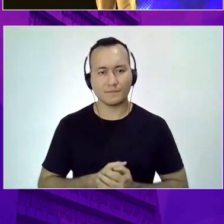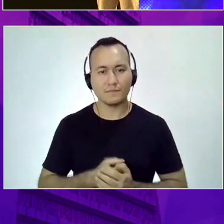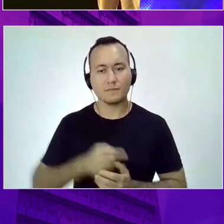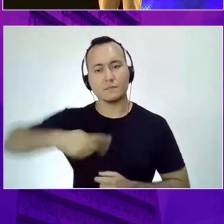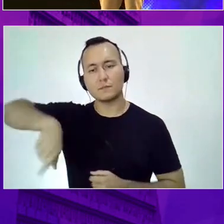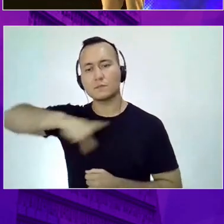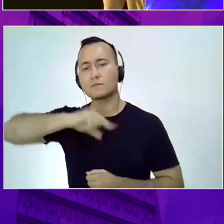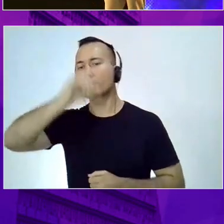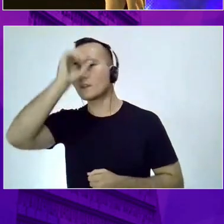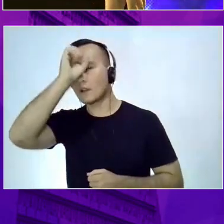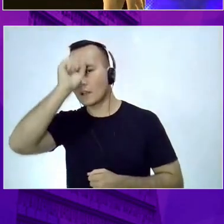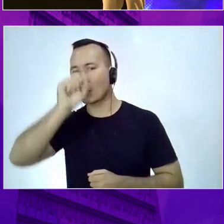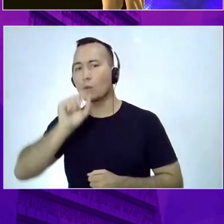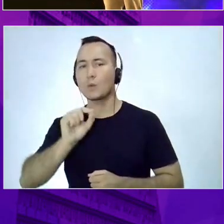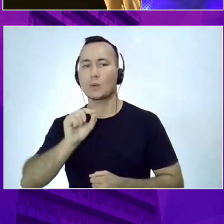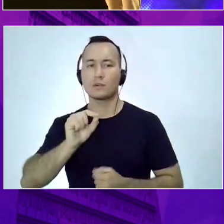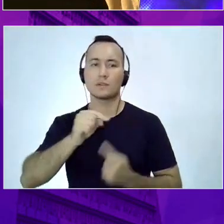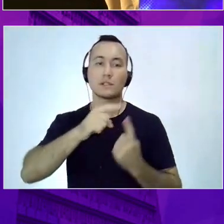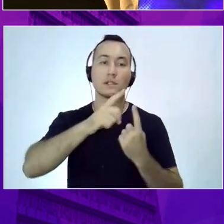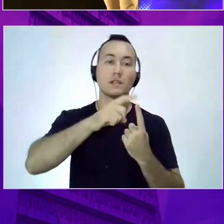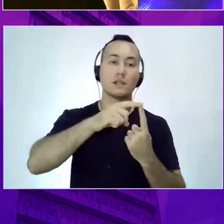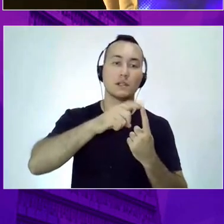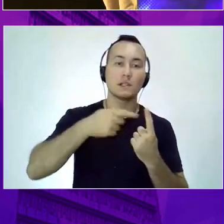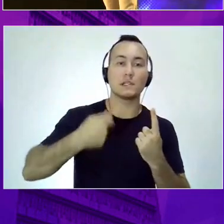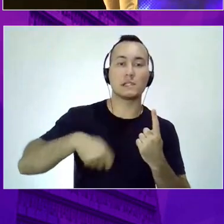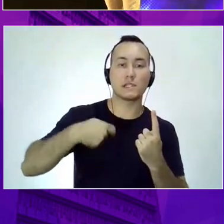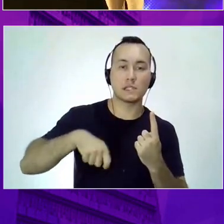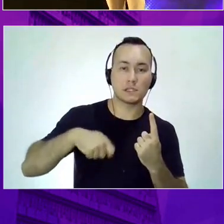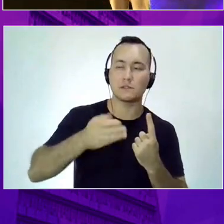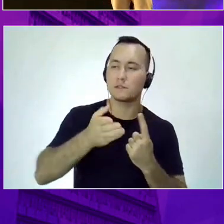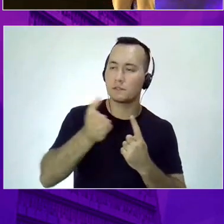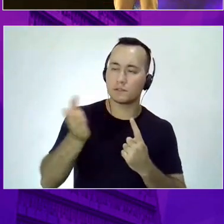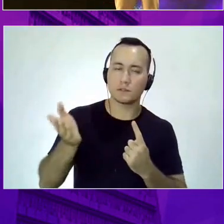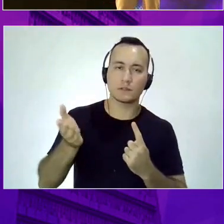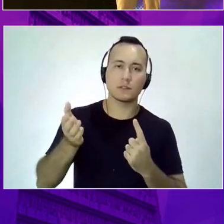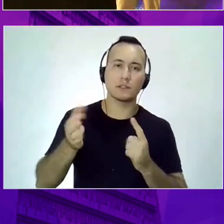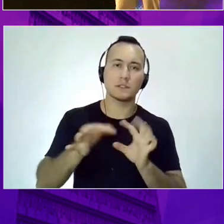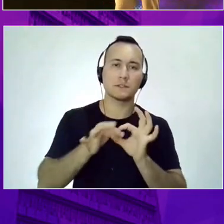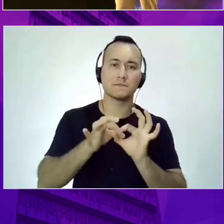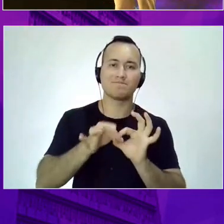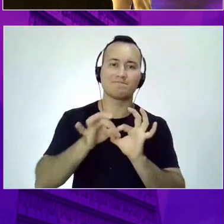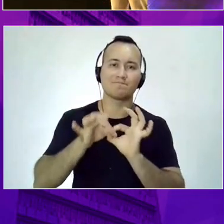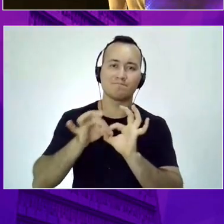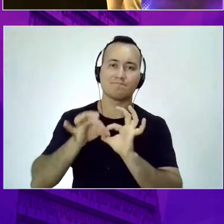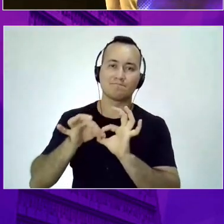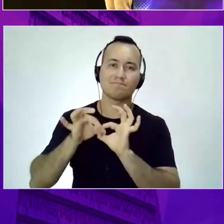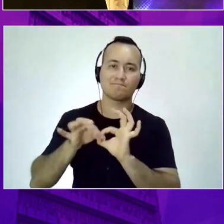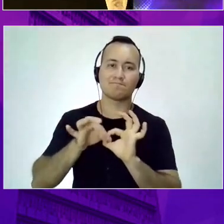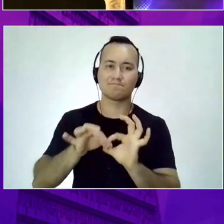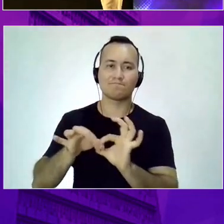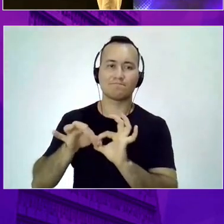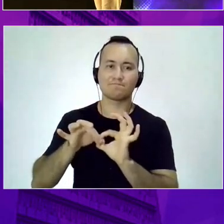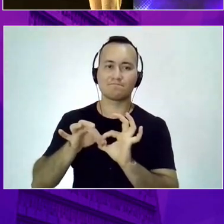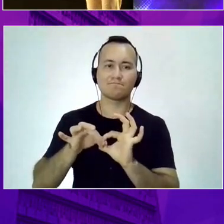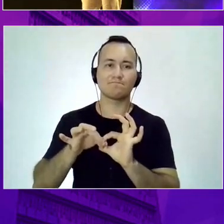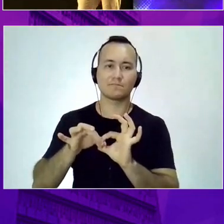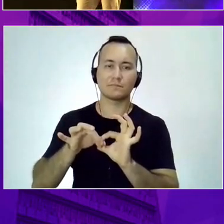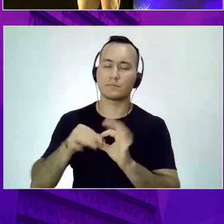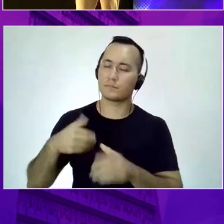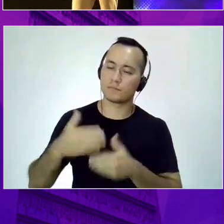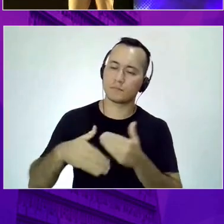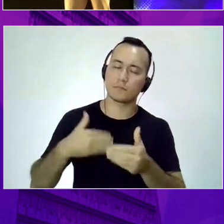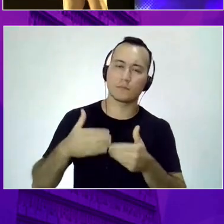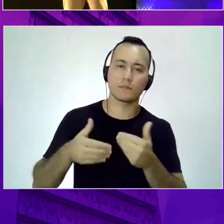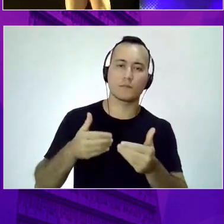o primeiro deles, a gente precisou encontrar aliados nesse trabalho e construir pontes. Então, além da gente ter time novo, além da gente